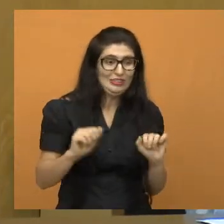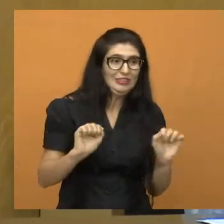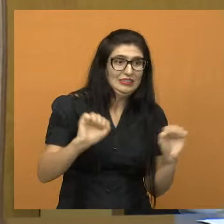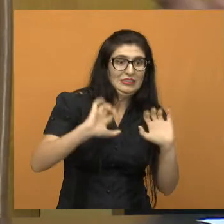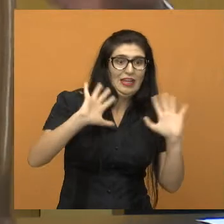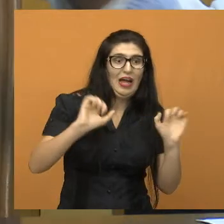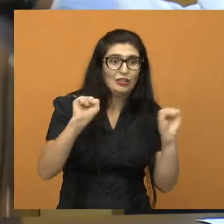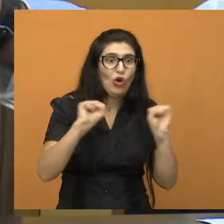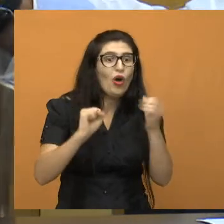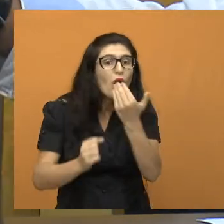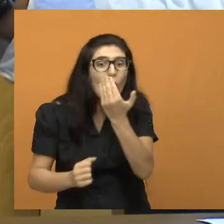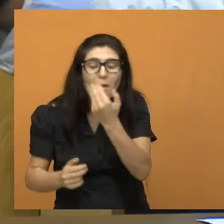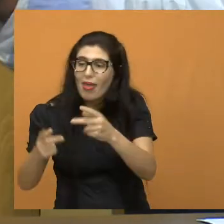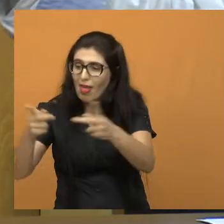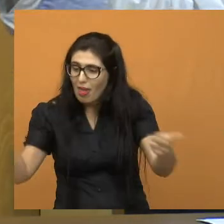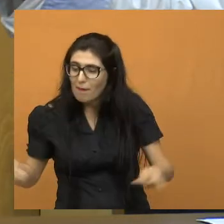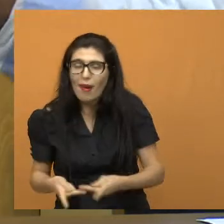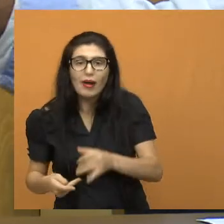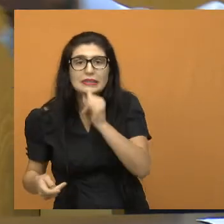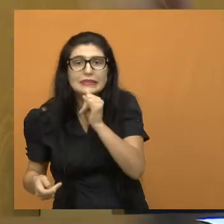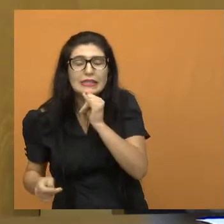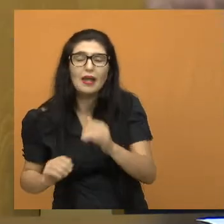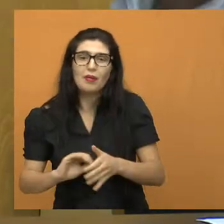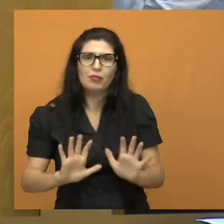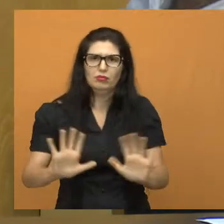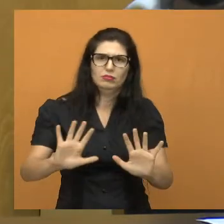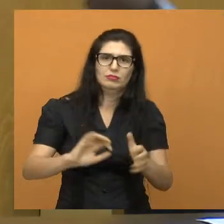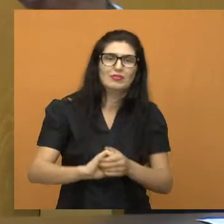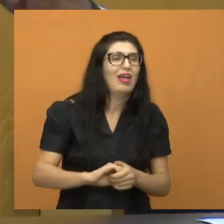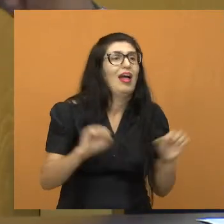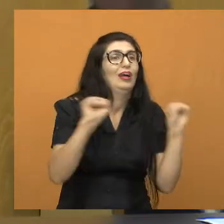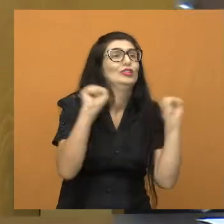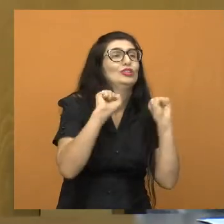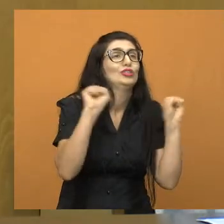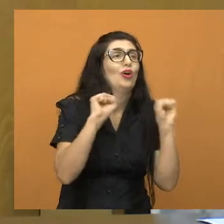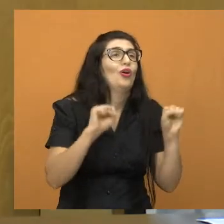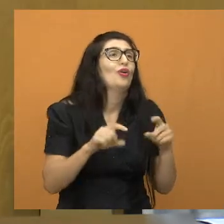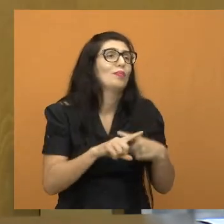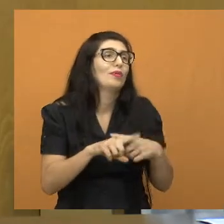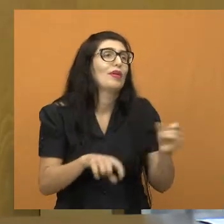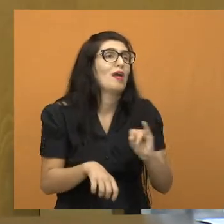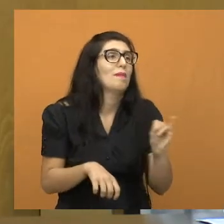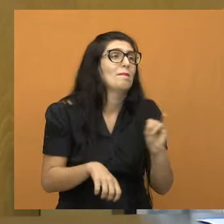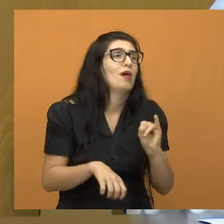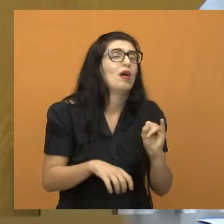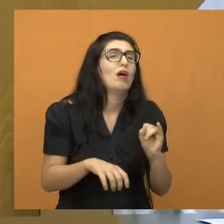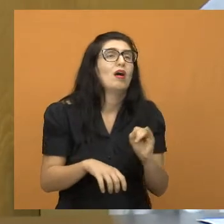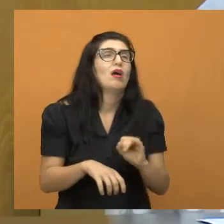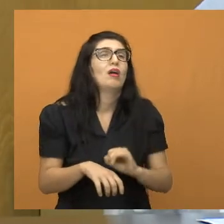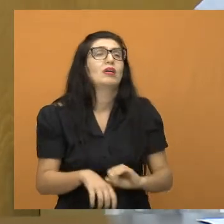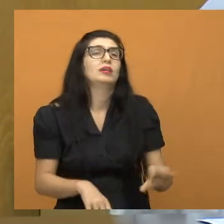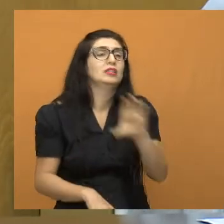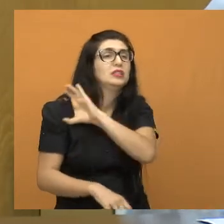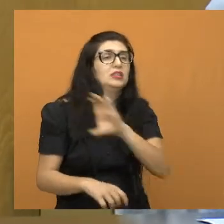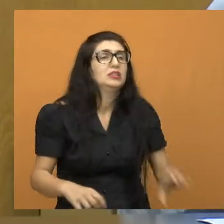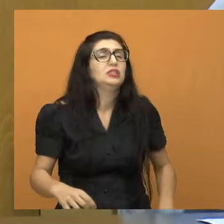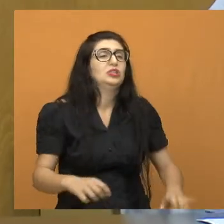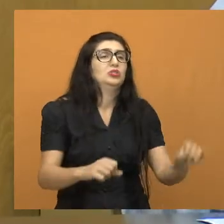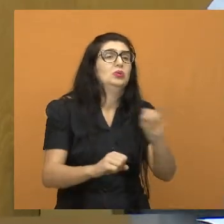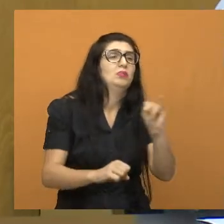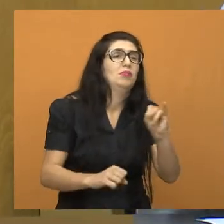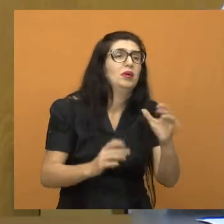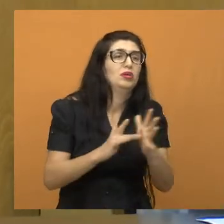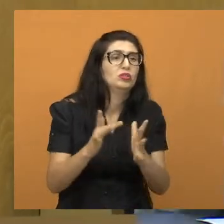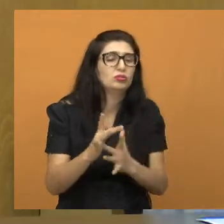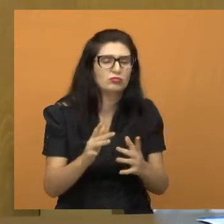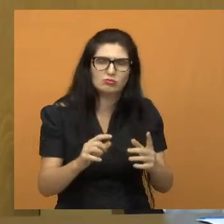fraterno. Eu amo a Lucimar porque ela é minha irmã, porque ela é em Cristo minha irmã. Eu amo a cada um aqui